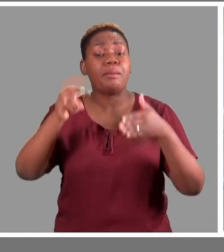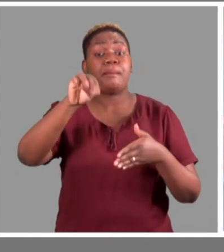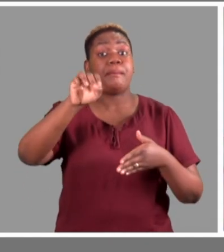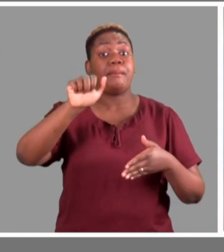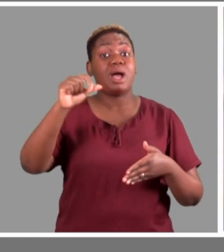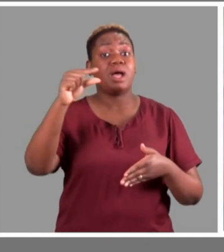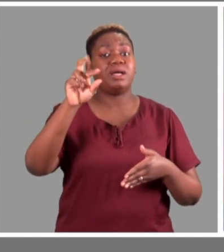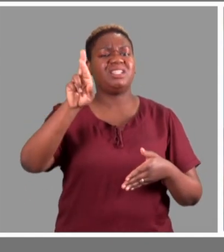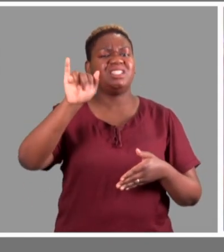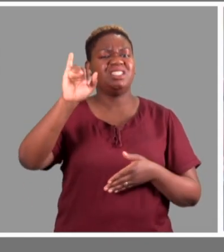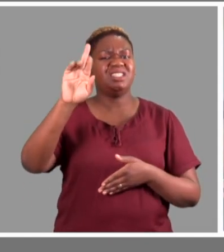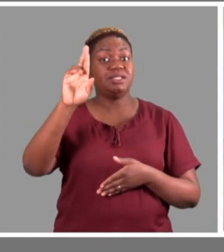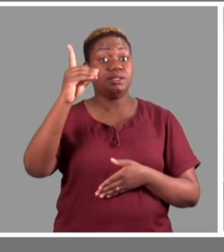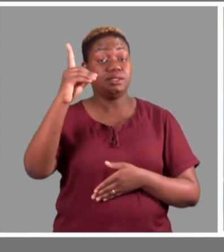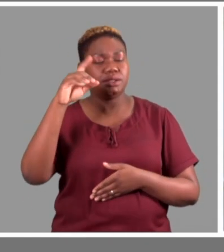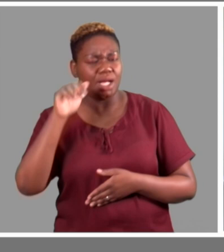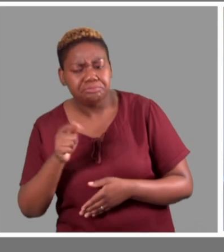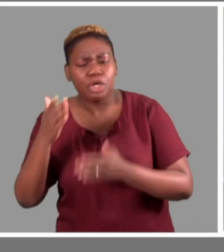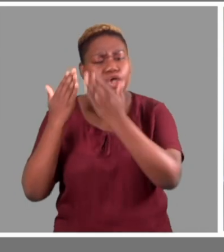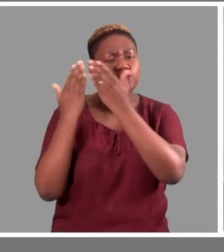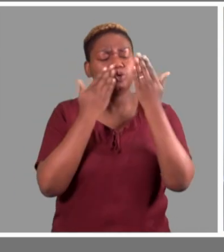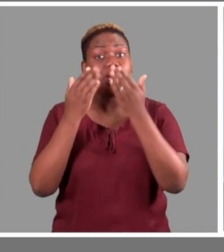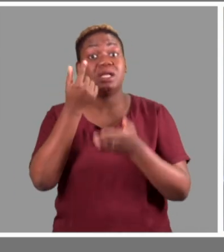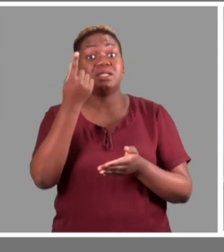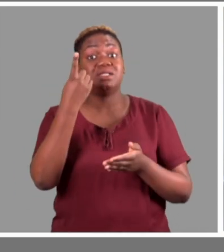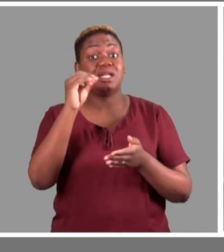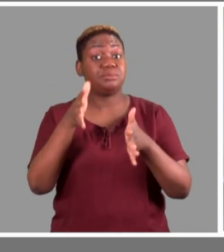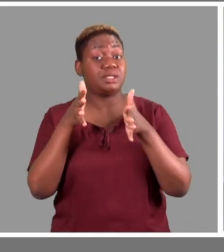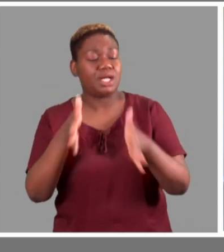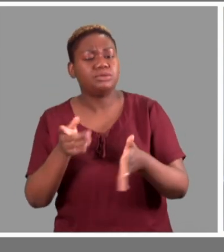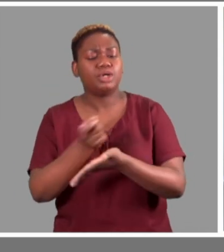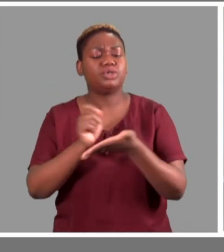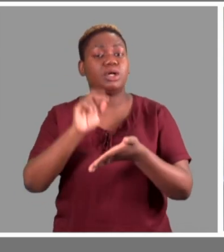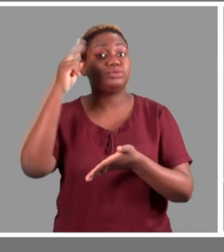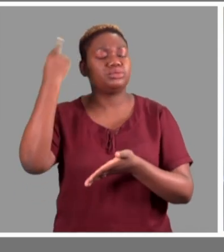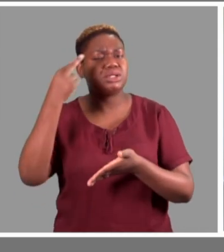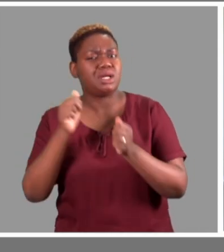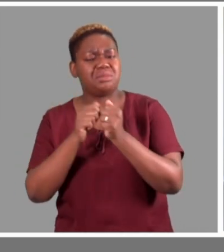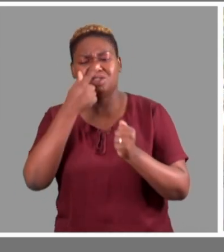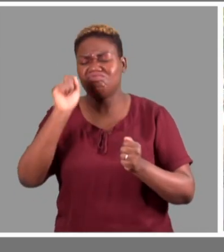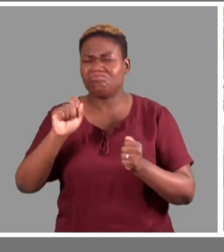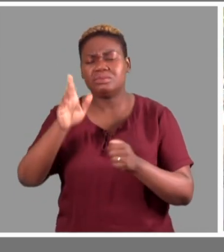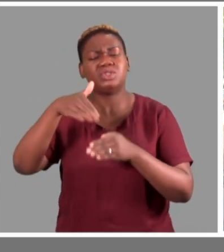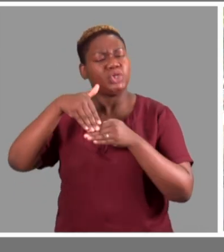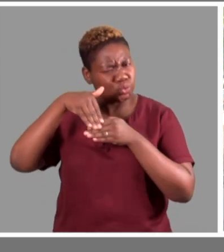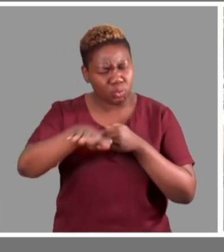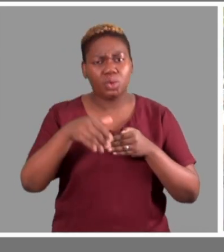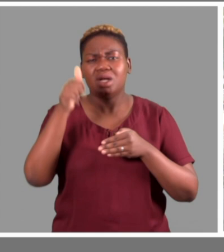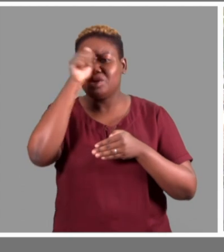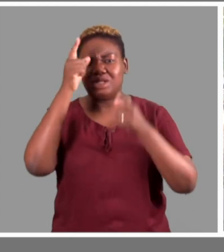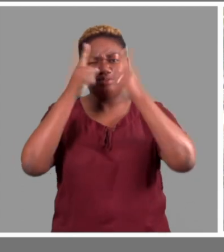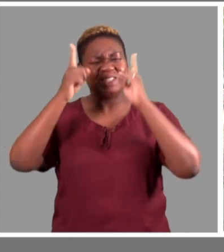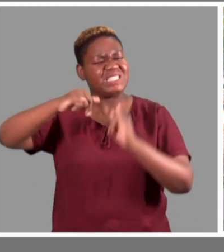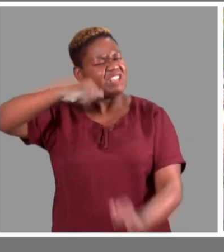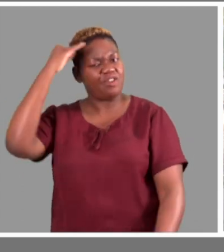a décima classe, na escola secundária, Josina Machel, as dificuldades, não são suficientes, para lhe retirarem,